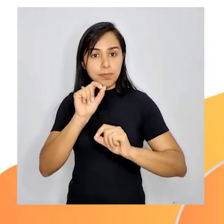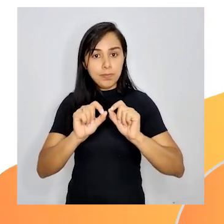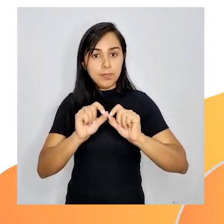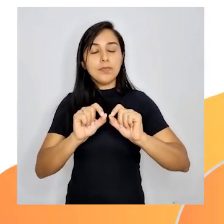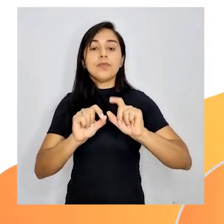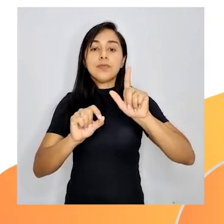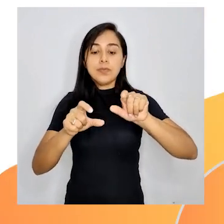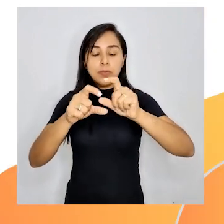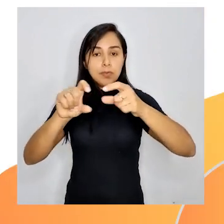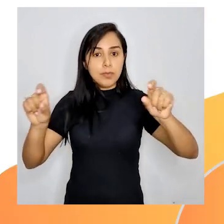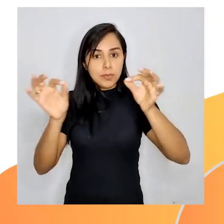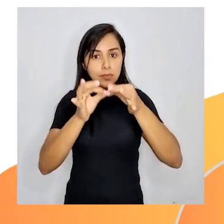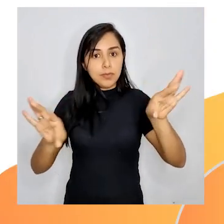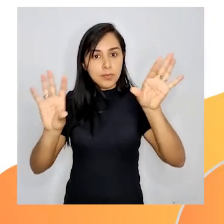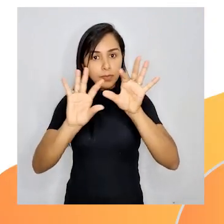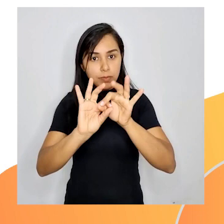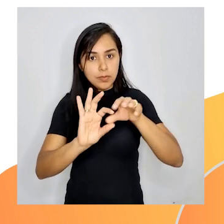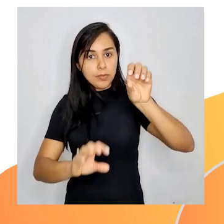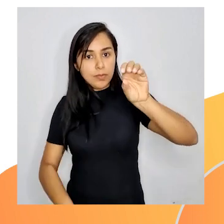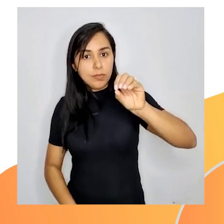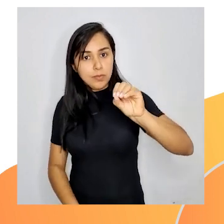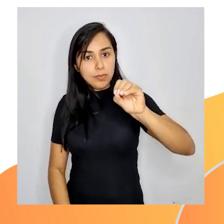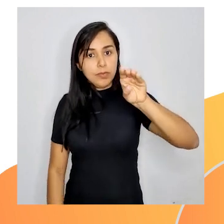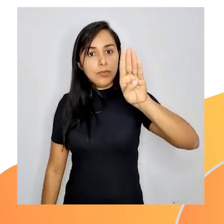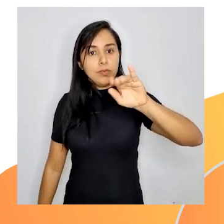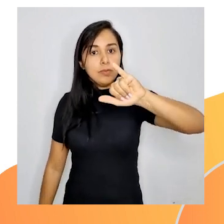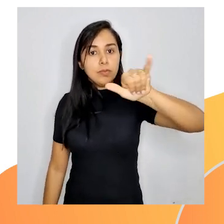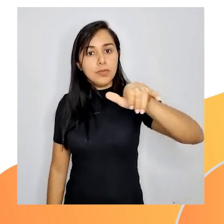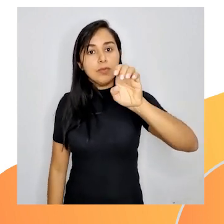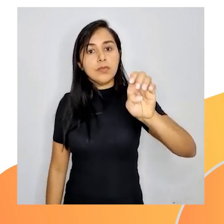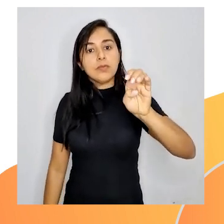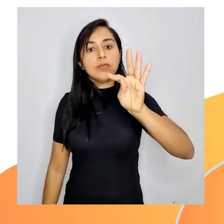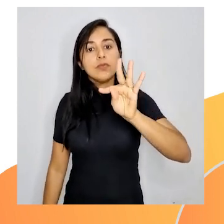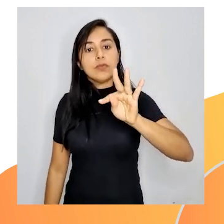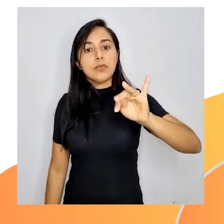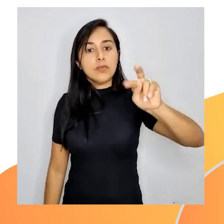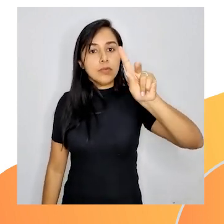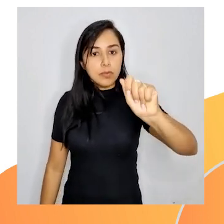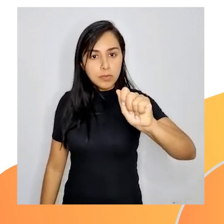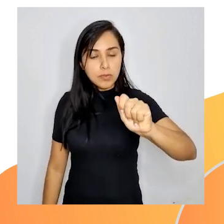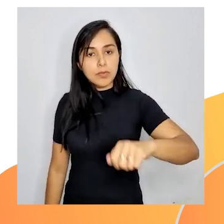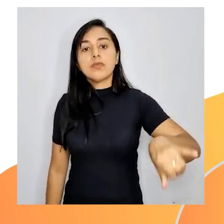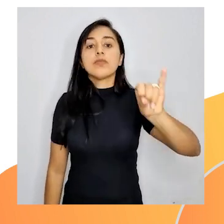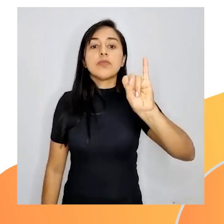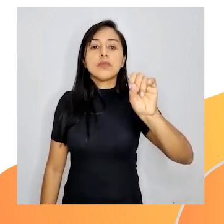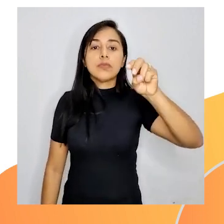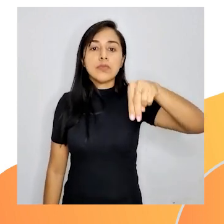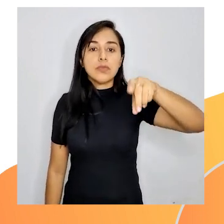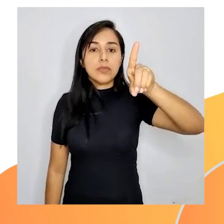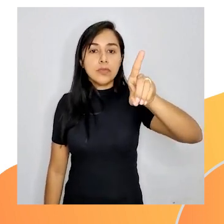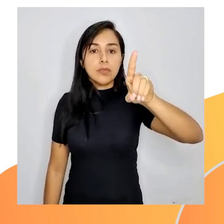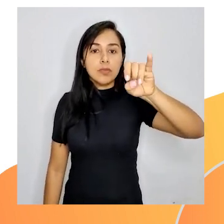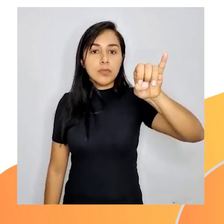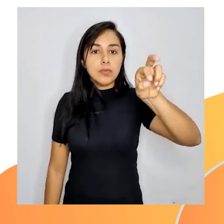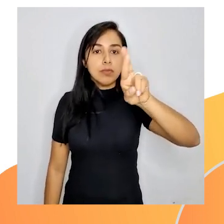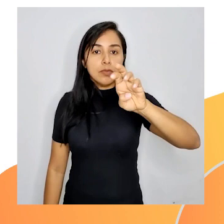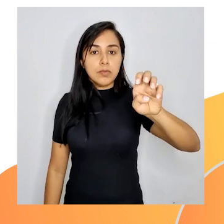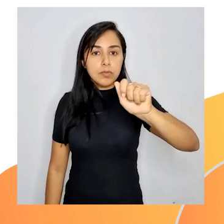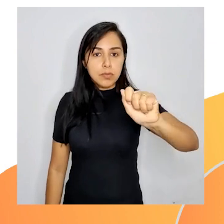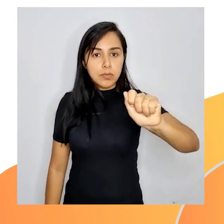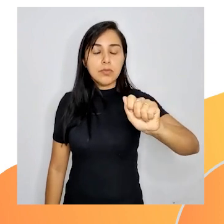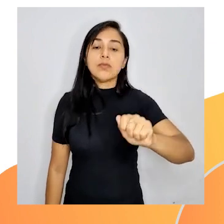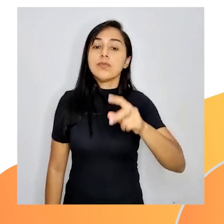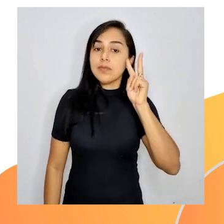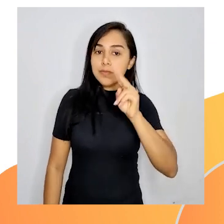subordinada é classificada como objetiva indireta. Elas funcionam como objeto indireto da